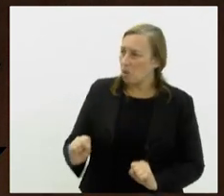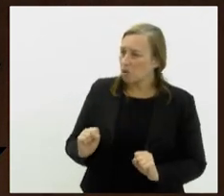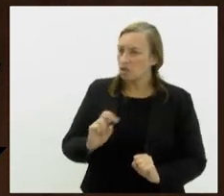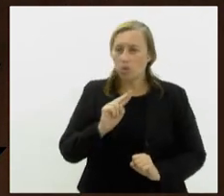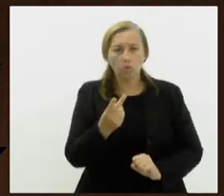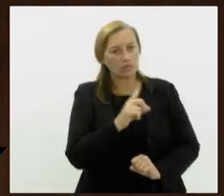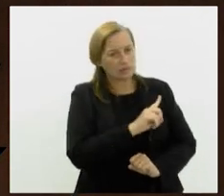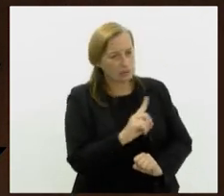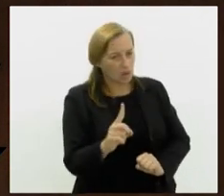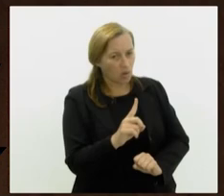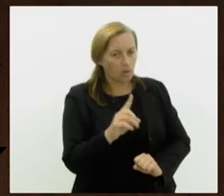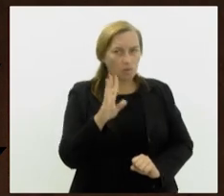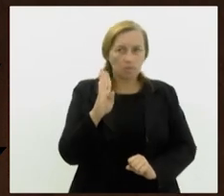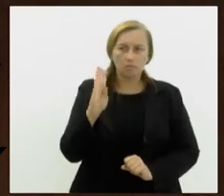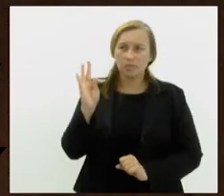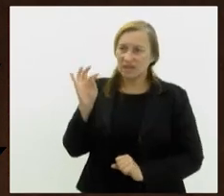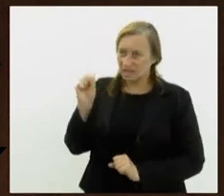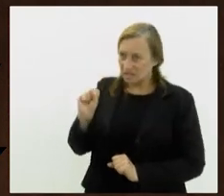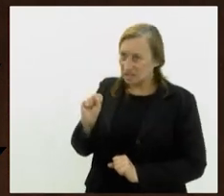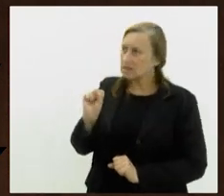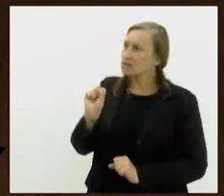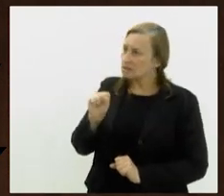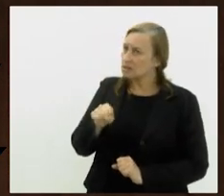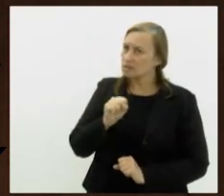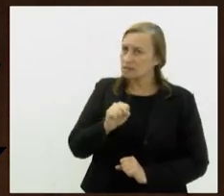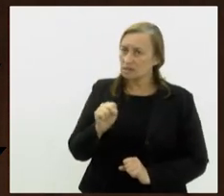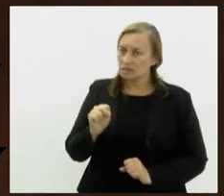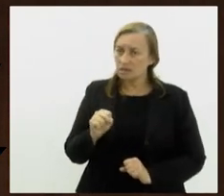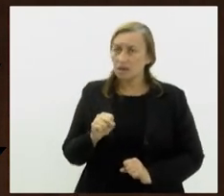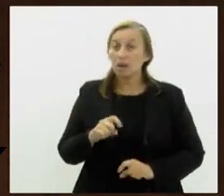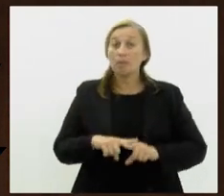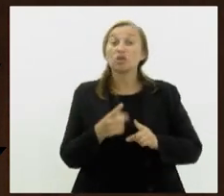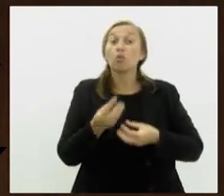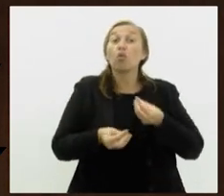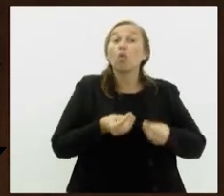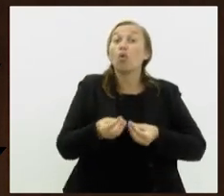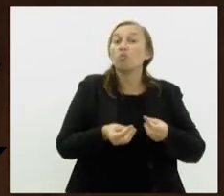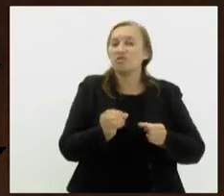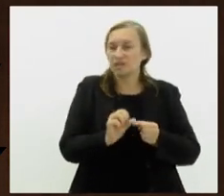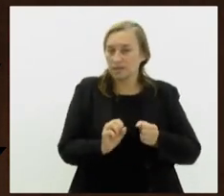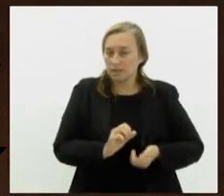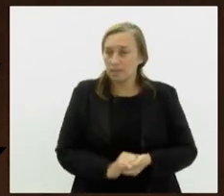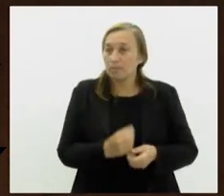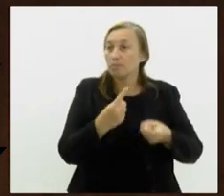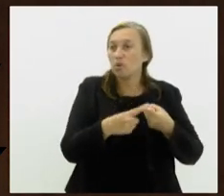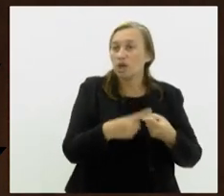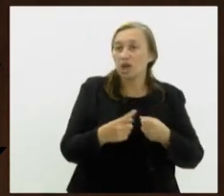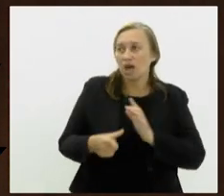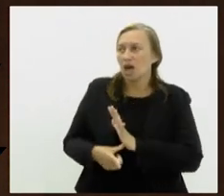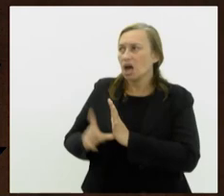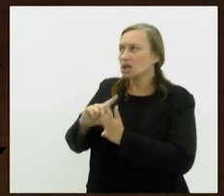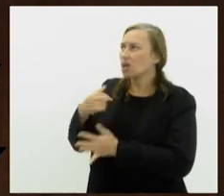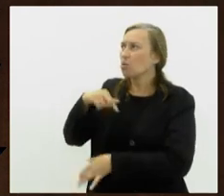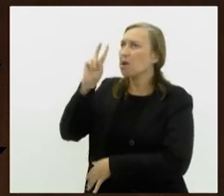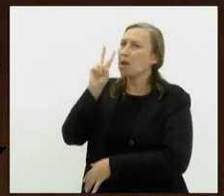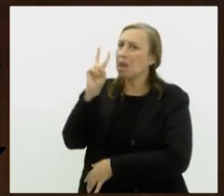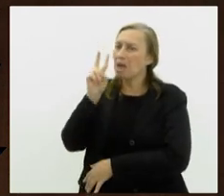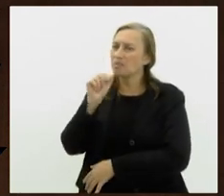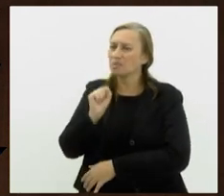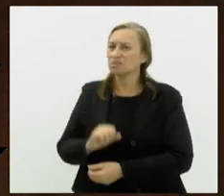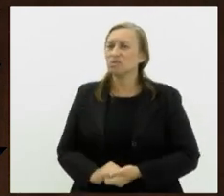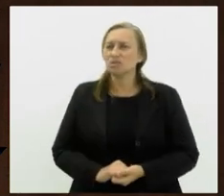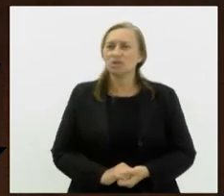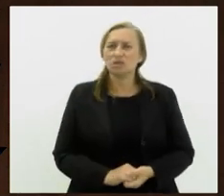haver blitz. Claro que deve haver blitz. É como elas são feitas. Porque, como era antes, eu me lembro até